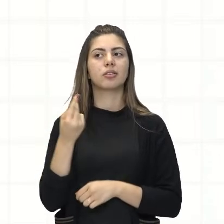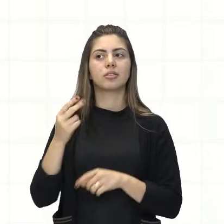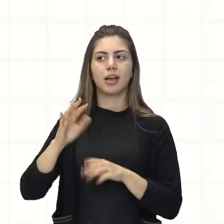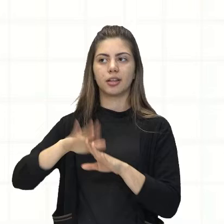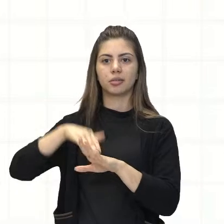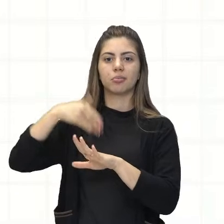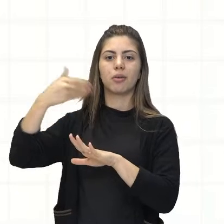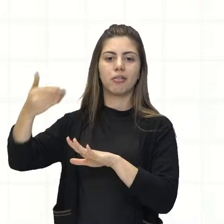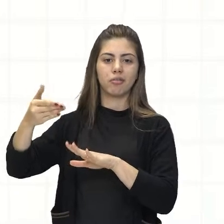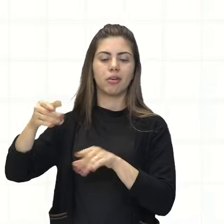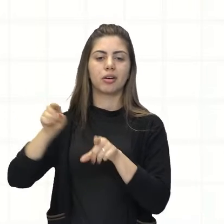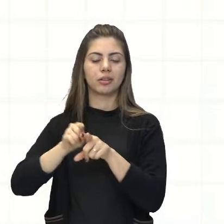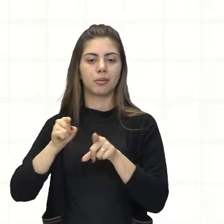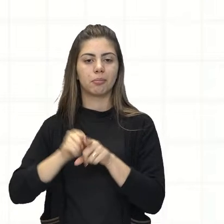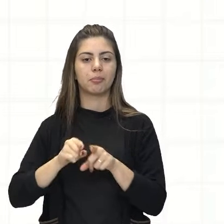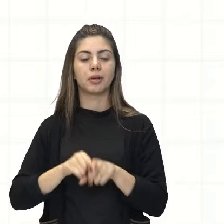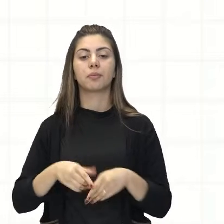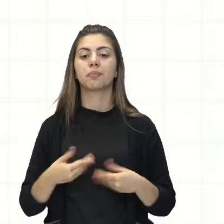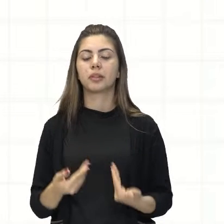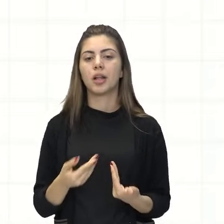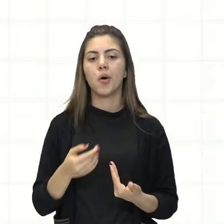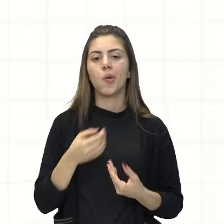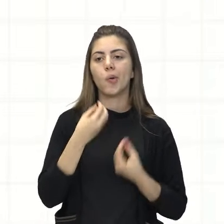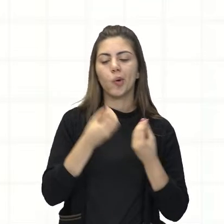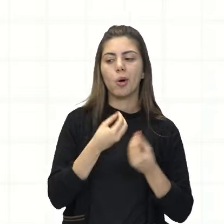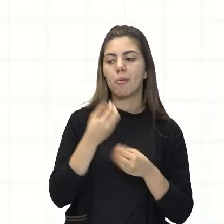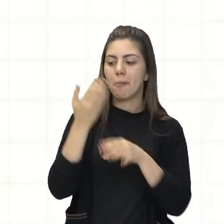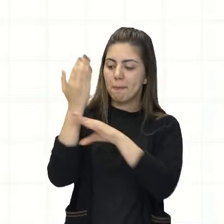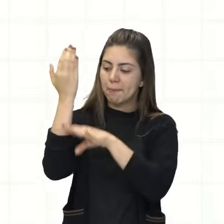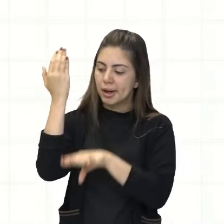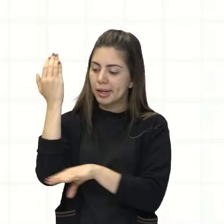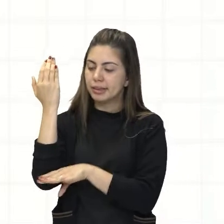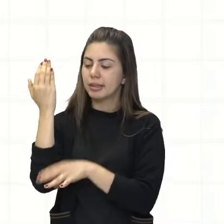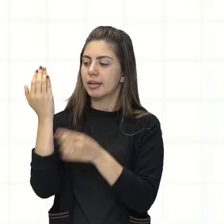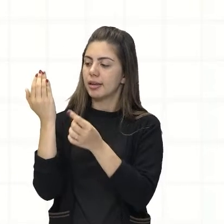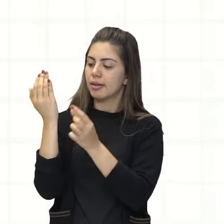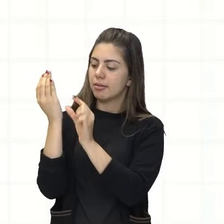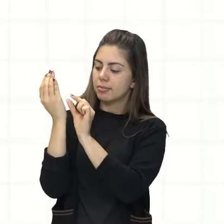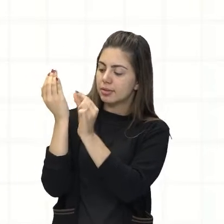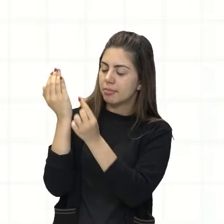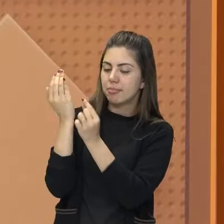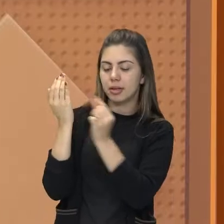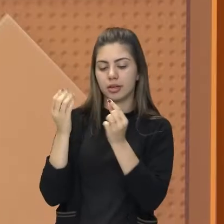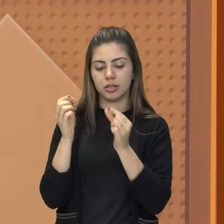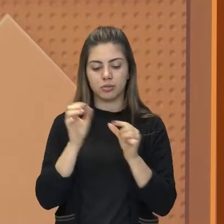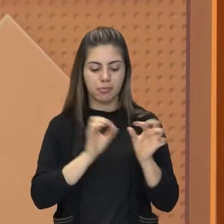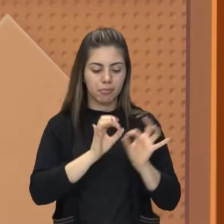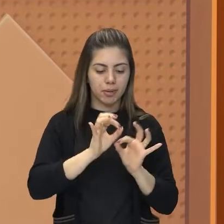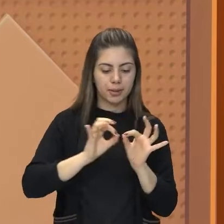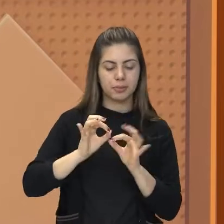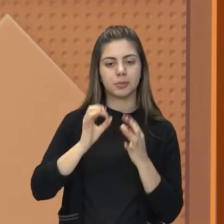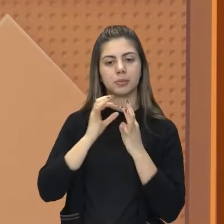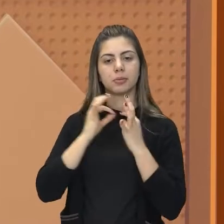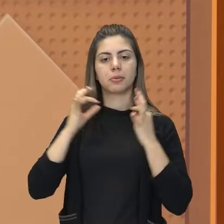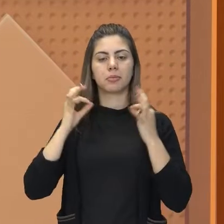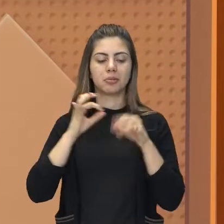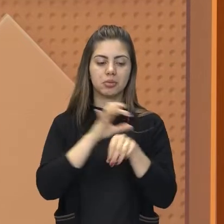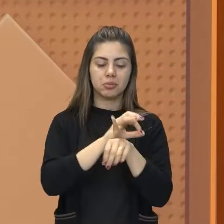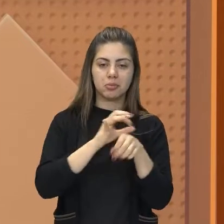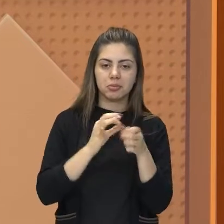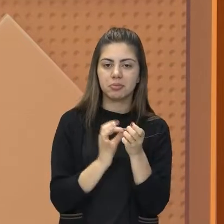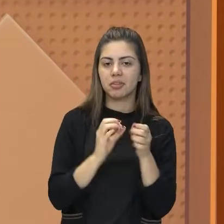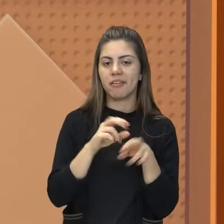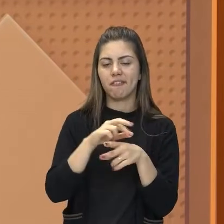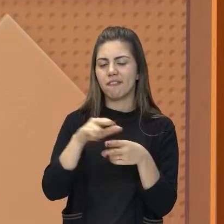exterior, artesanato feito de madeiras, de sementes, que adornavam os